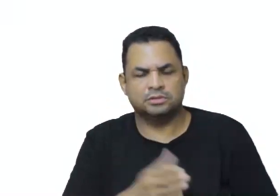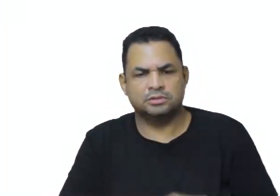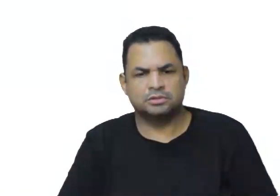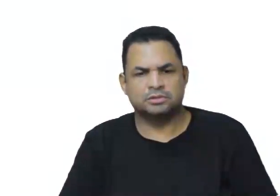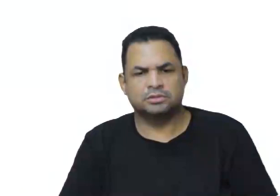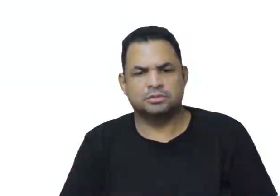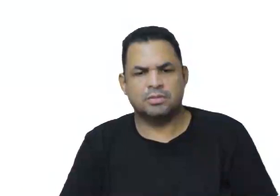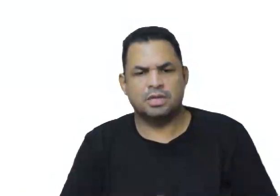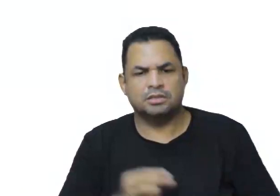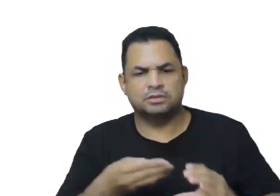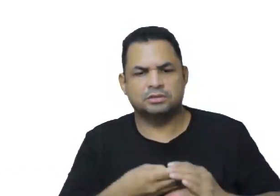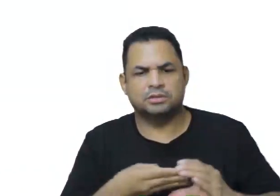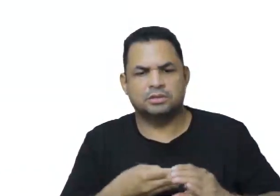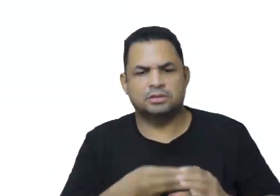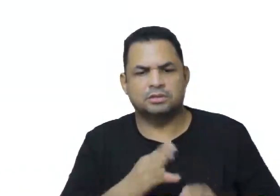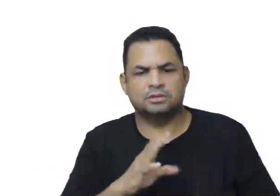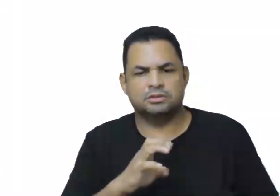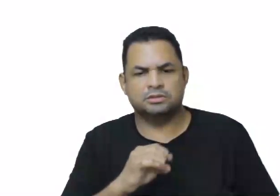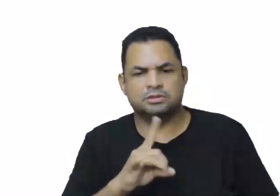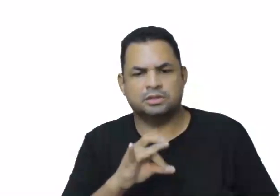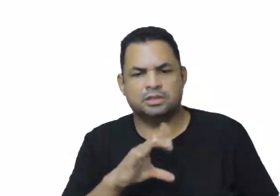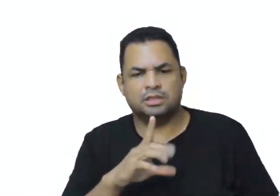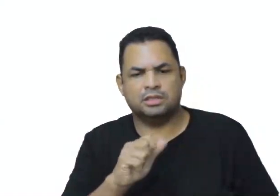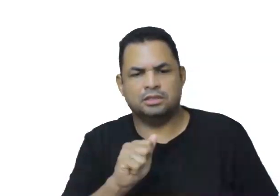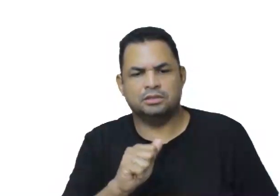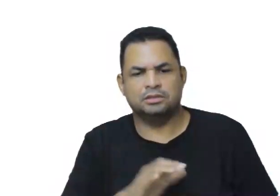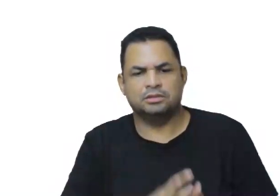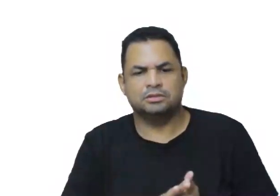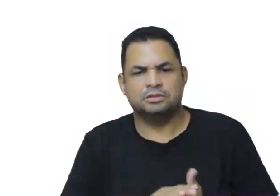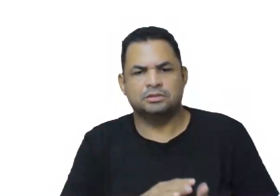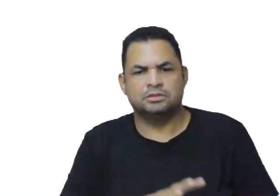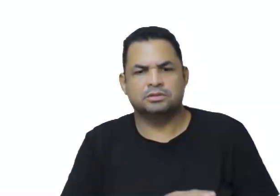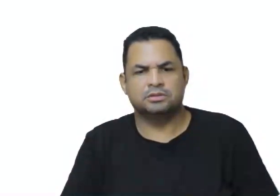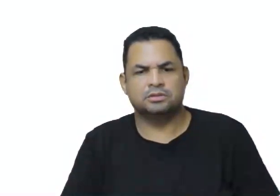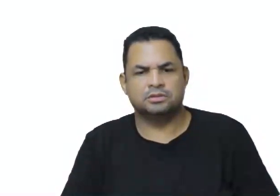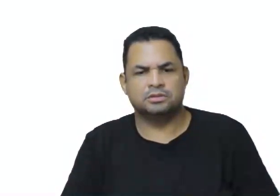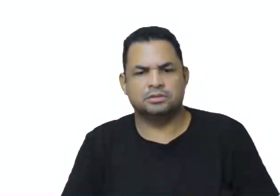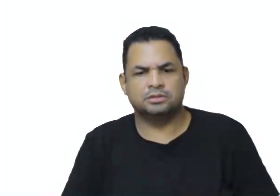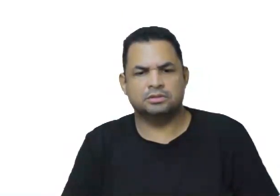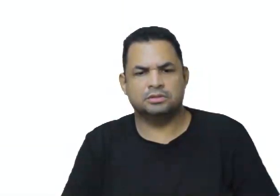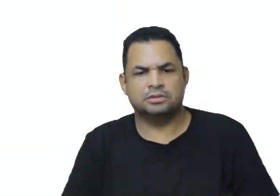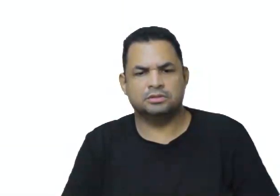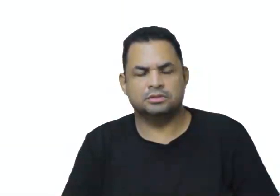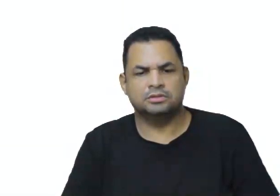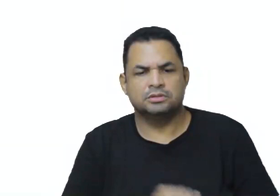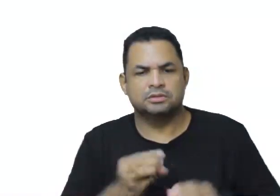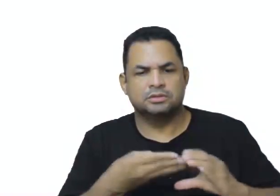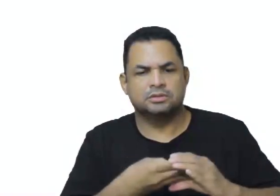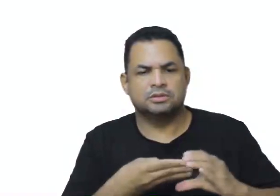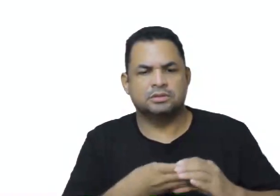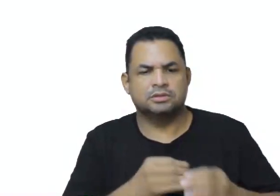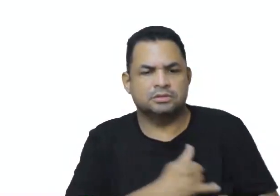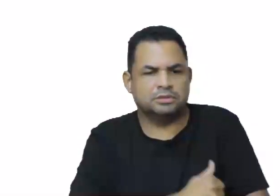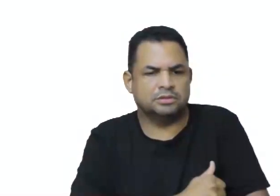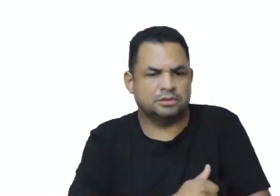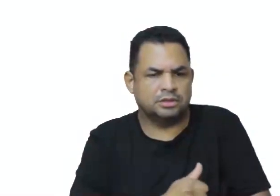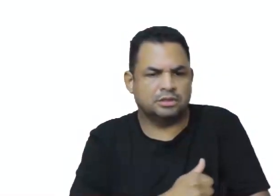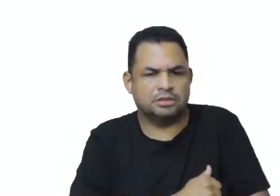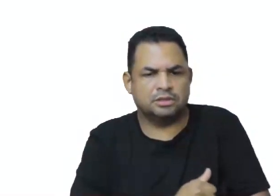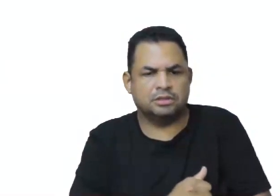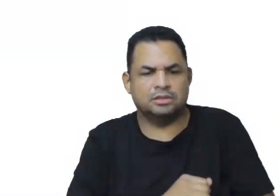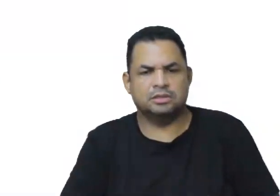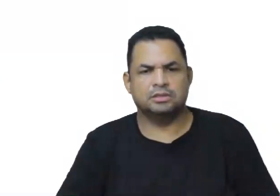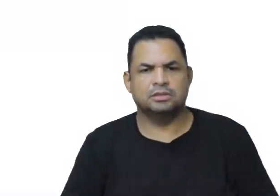célula ciliada, ó. É uma célula de absorção, entendeu? Essa outra aqui já é a célula sanguínea, essa mais da frente